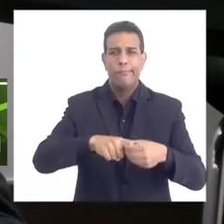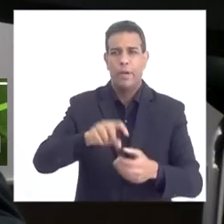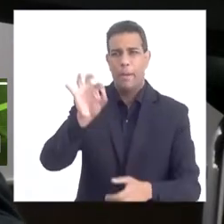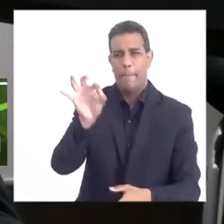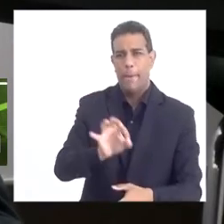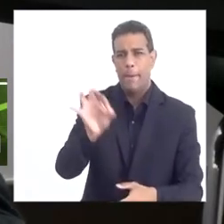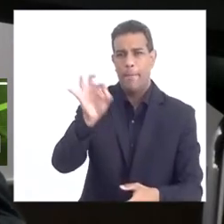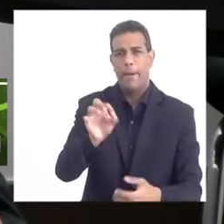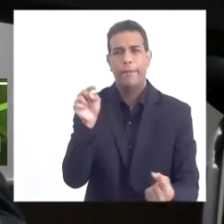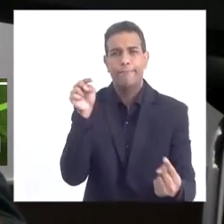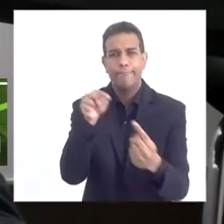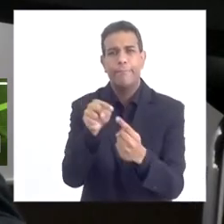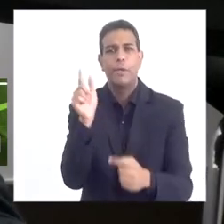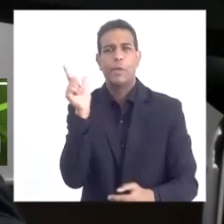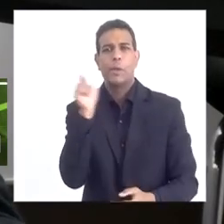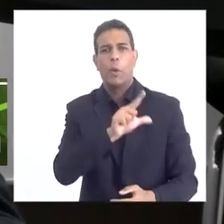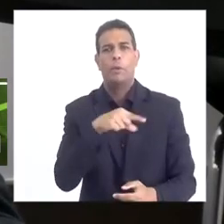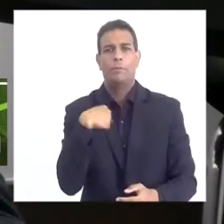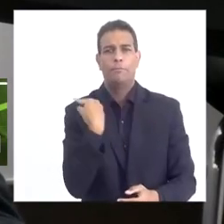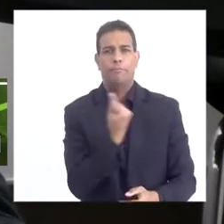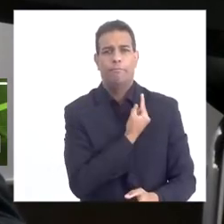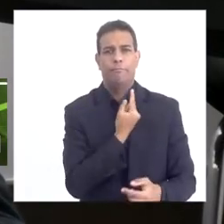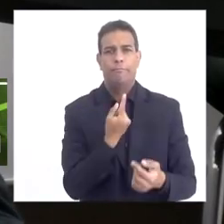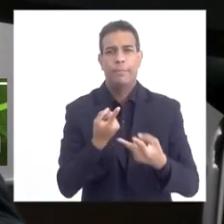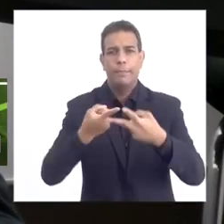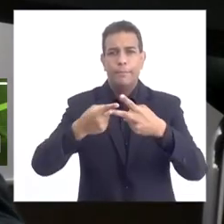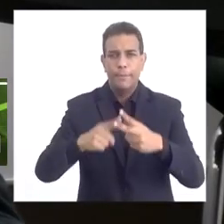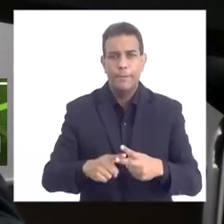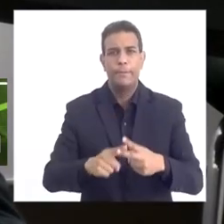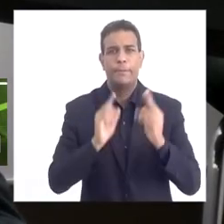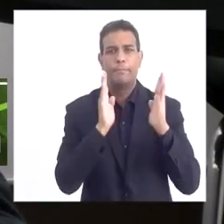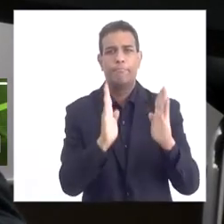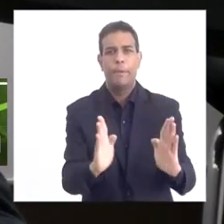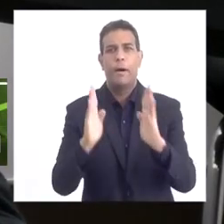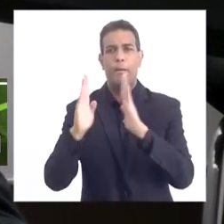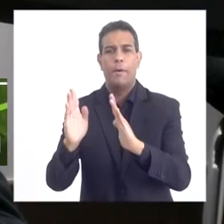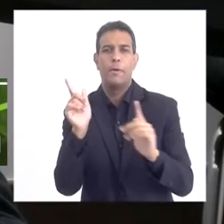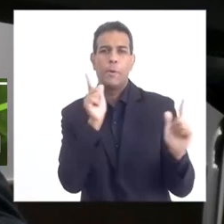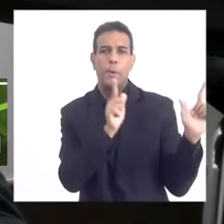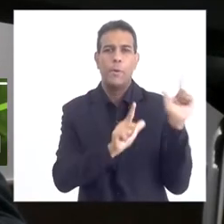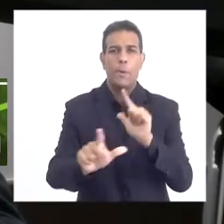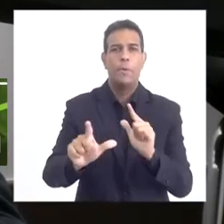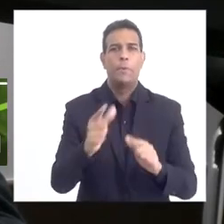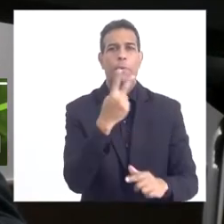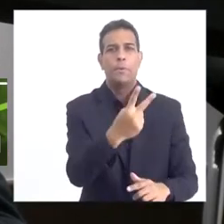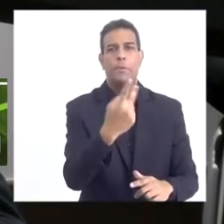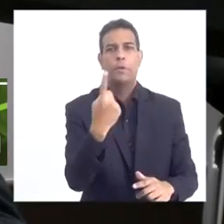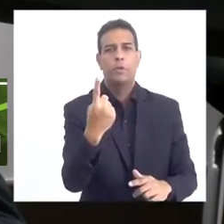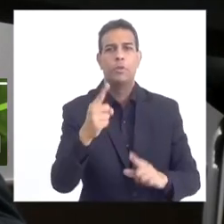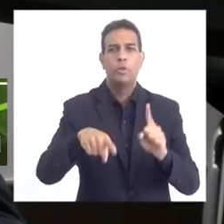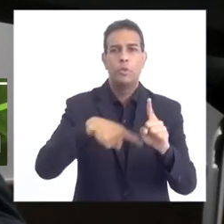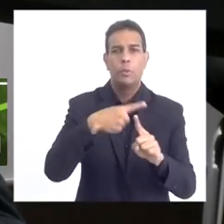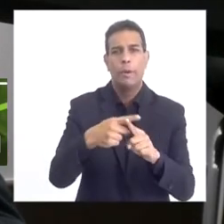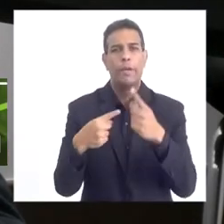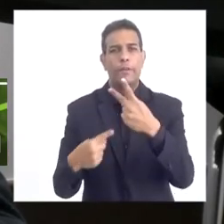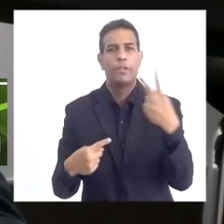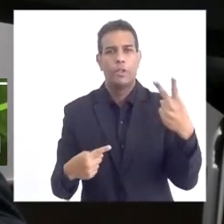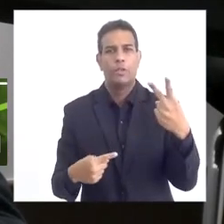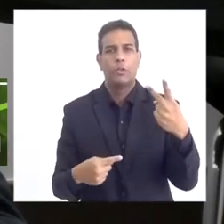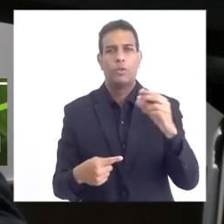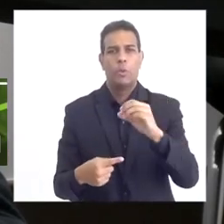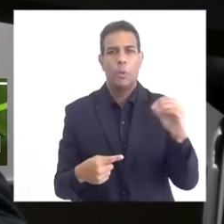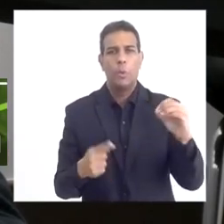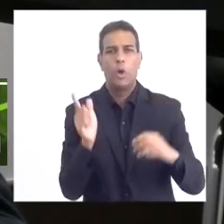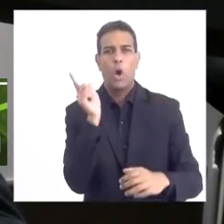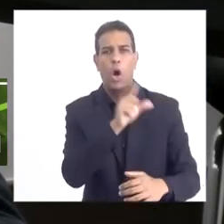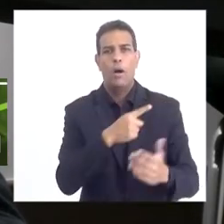foi colocado para ajustar a folha de 21 para 22. É claro que a gente